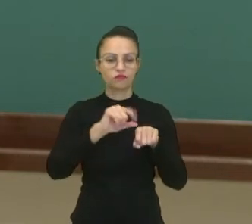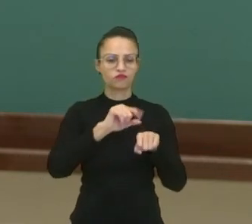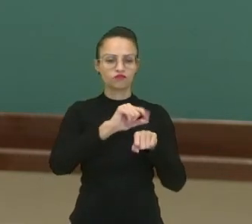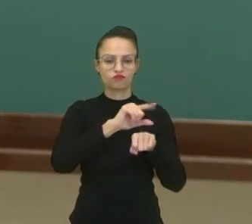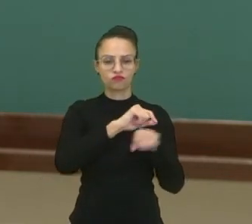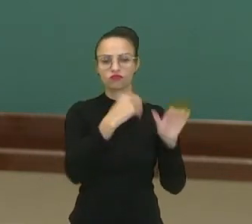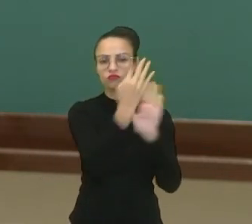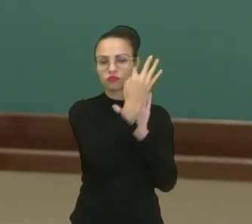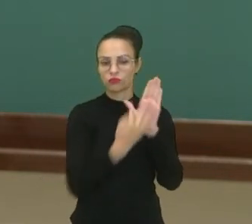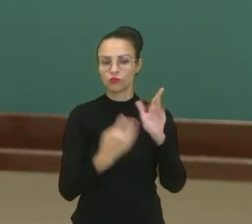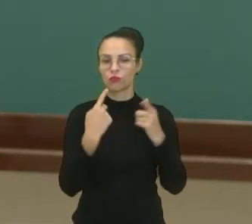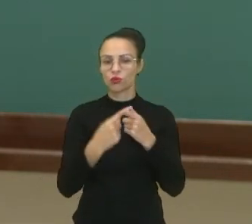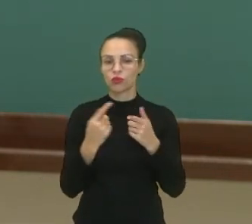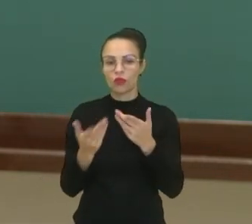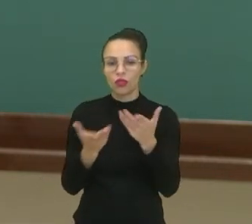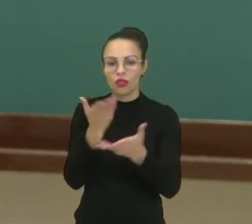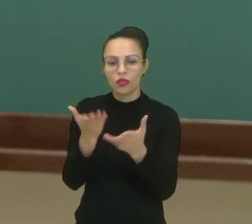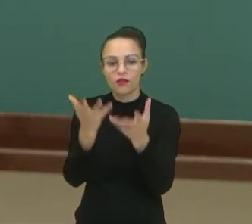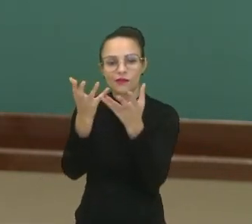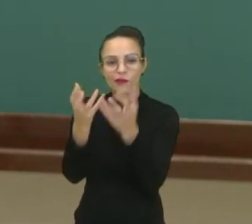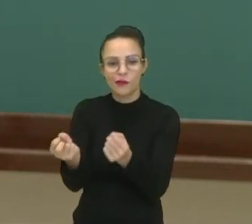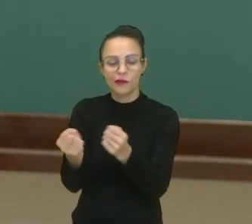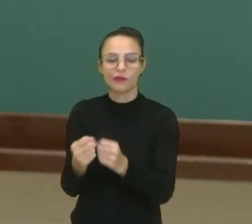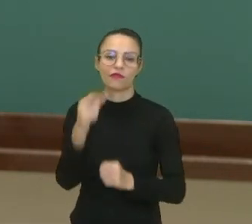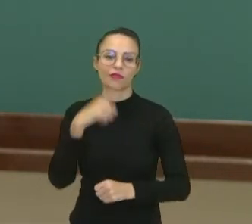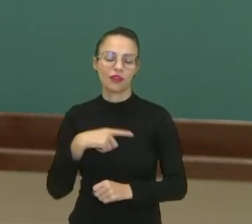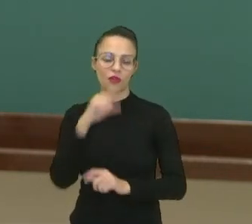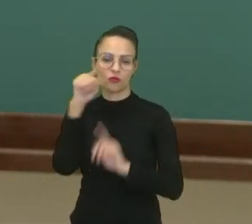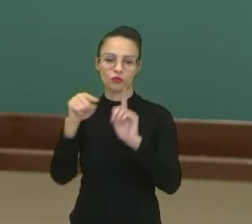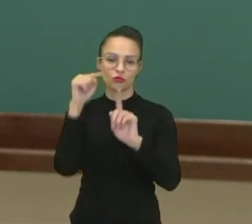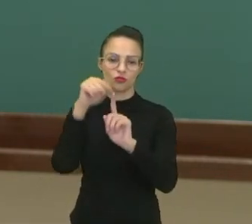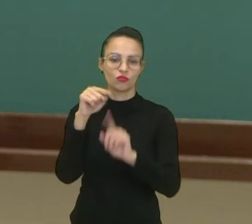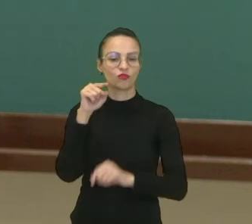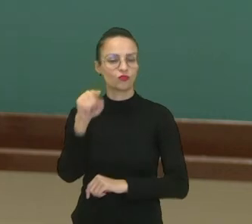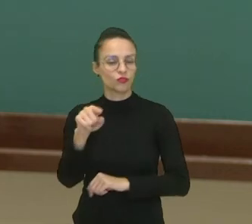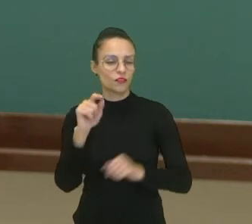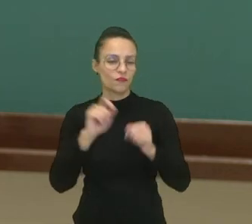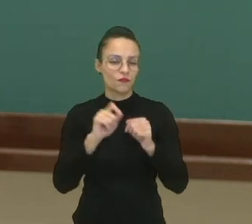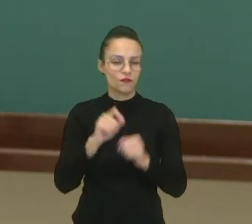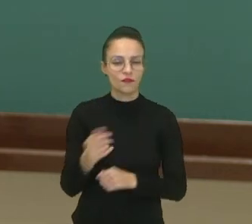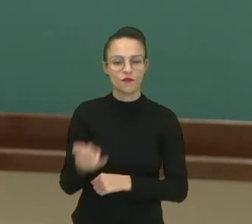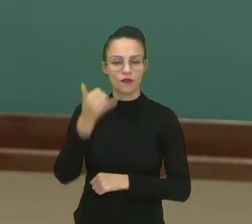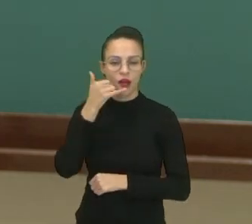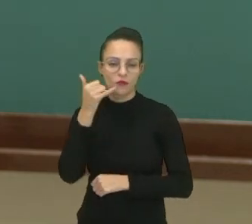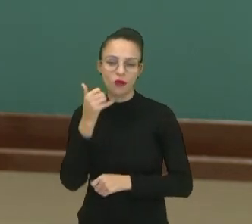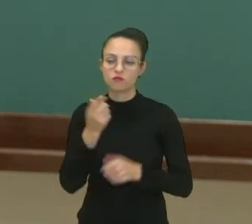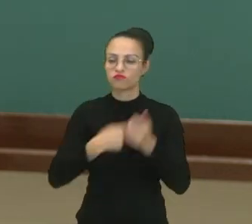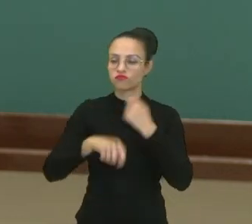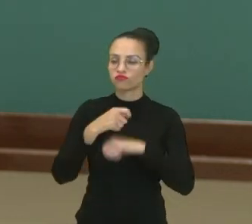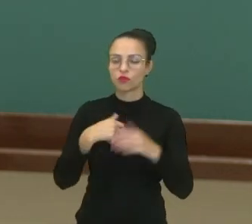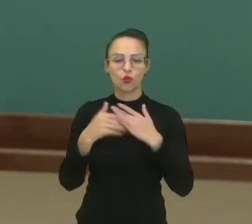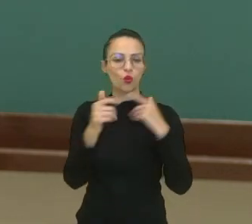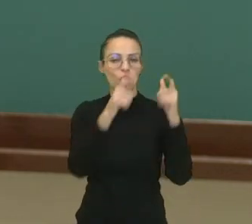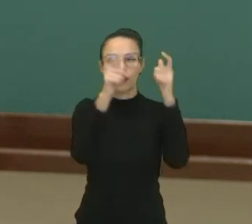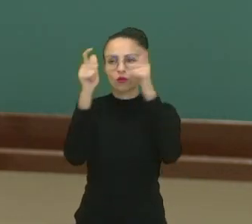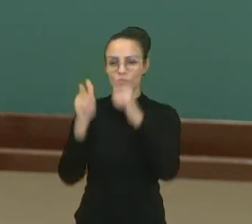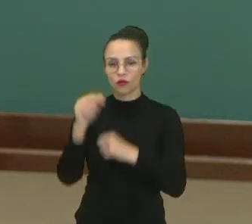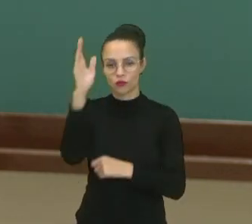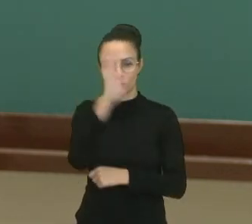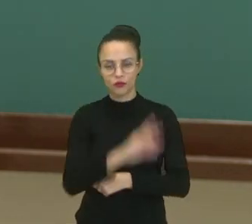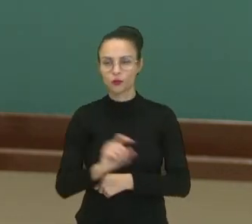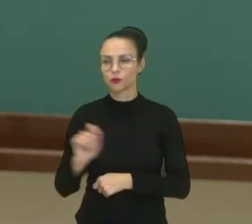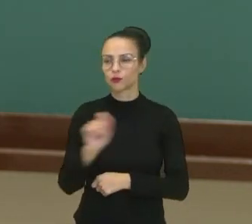tem a ideia de persuadir alguém, ó. Com ele você fala e faz negócio de qualquer lugar do Brasil, porque a